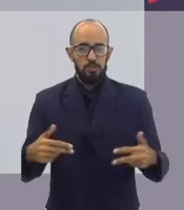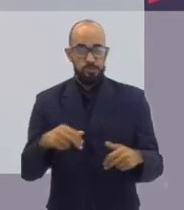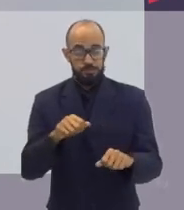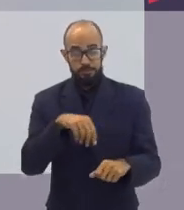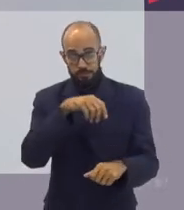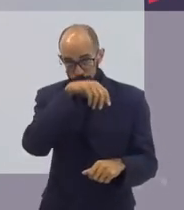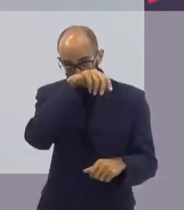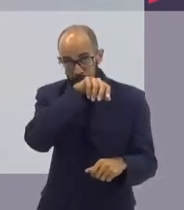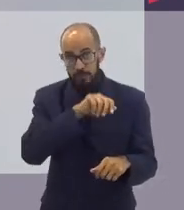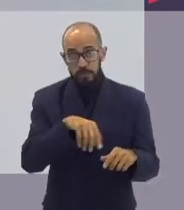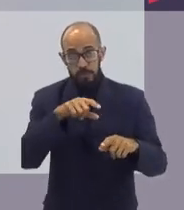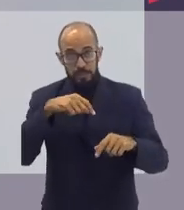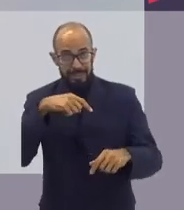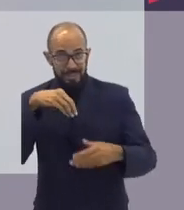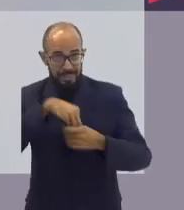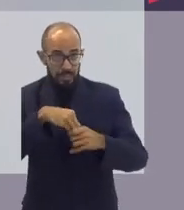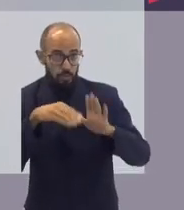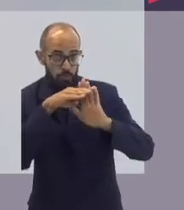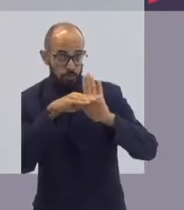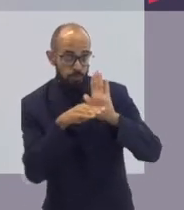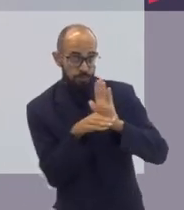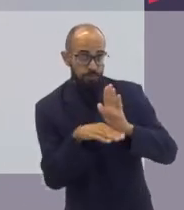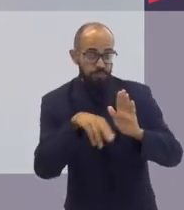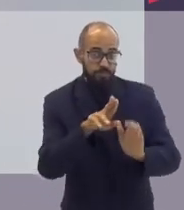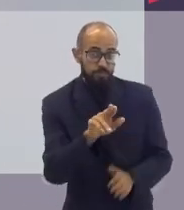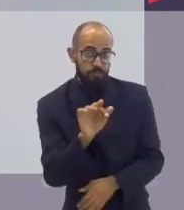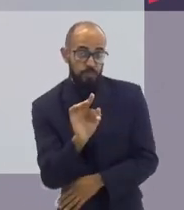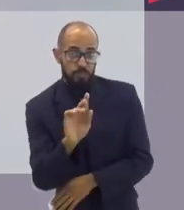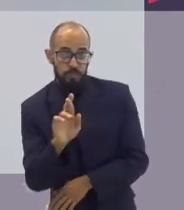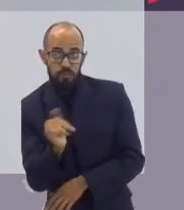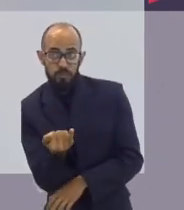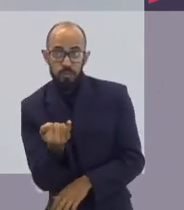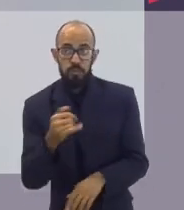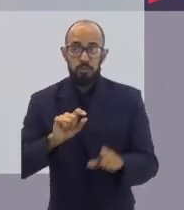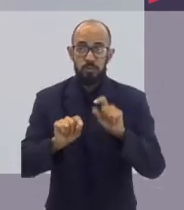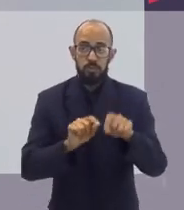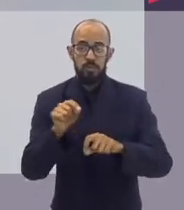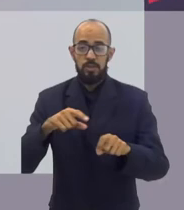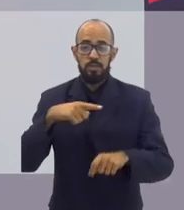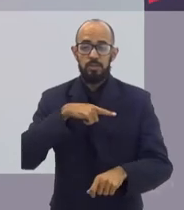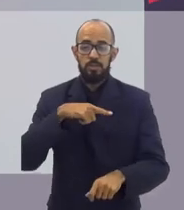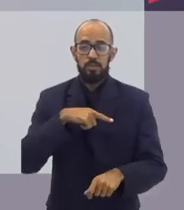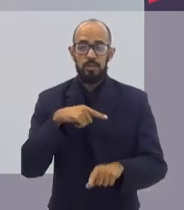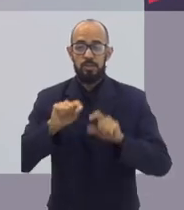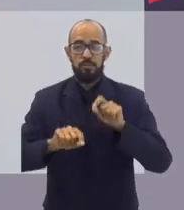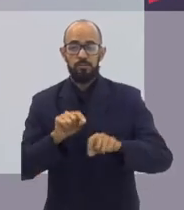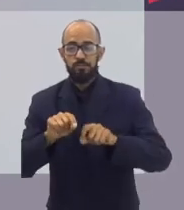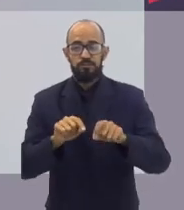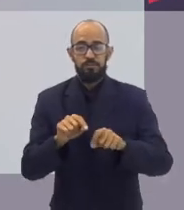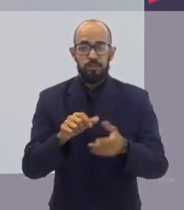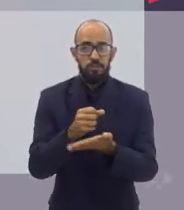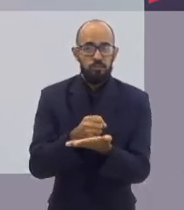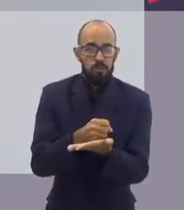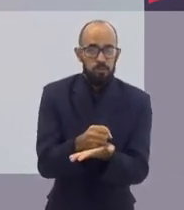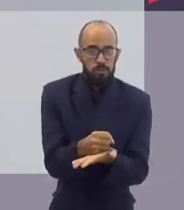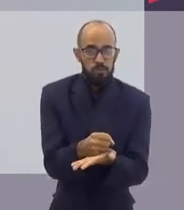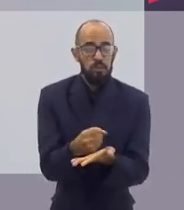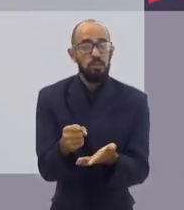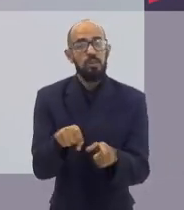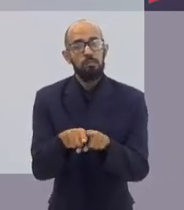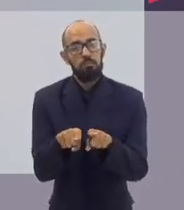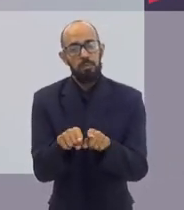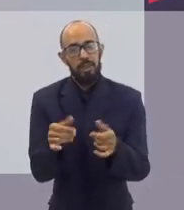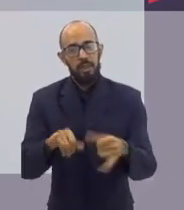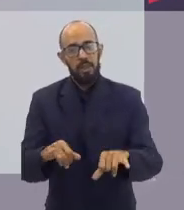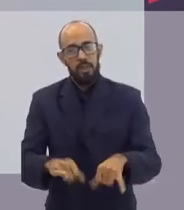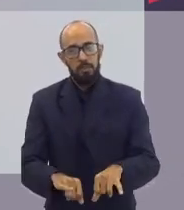nosso programa da UFRJ, é o primeiro programa da América Latina a ter formalmente um programa de pós-graduação em farmacologia e